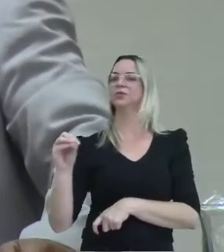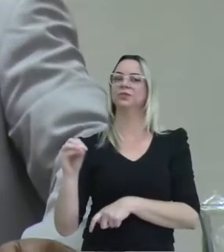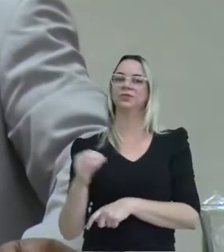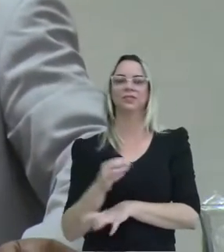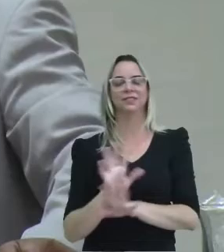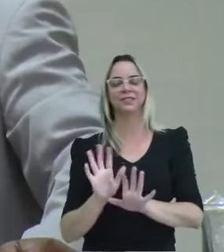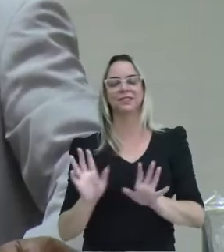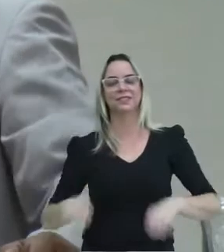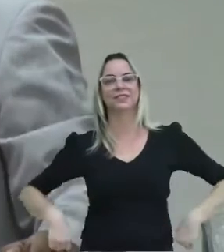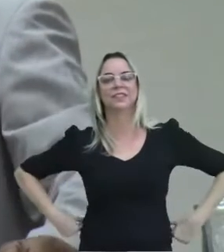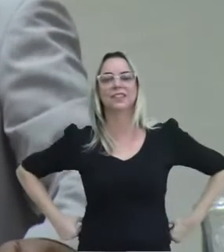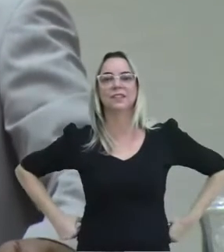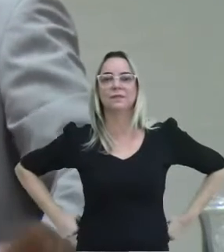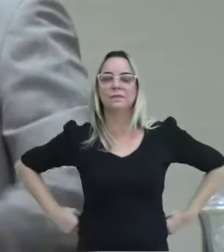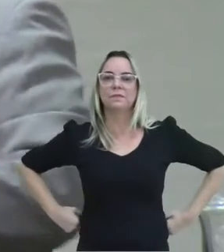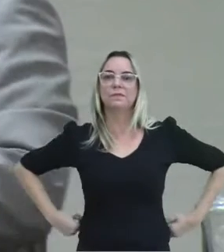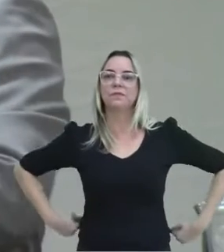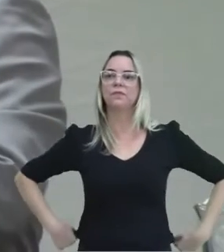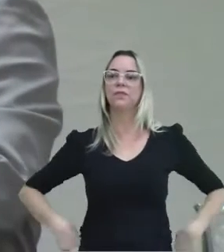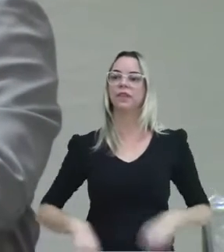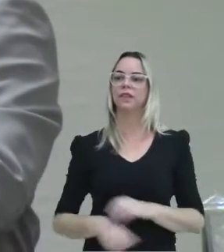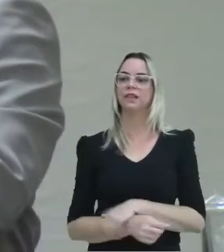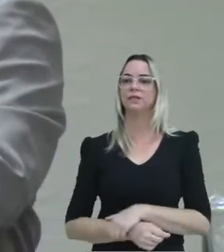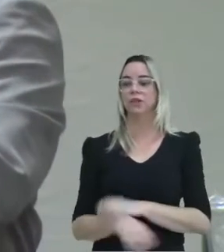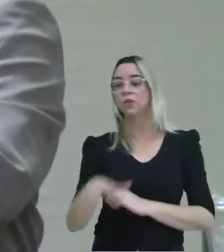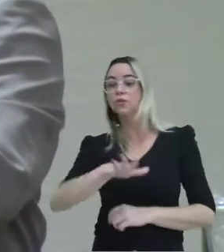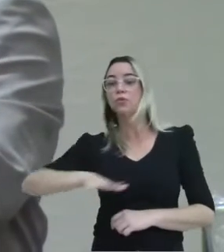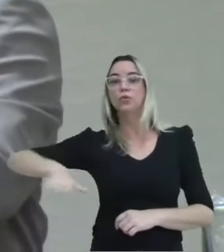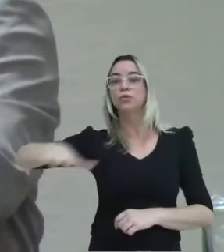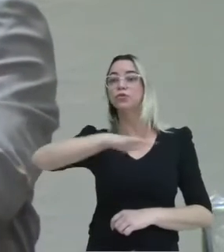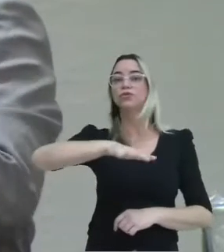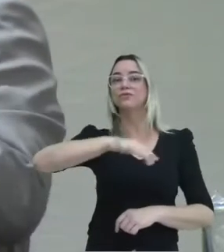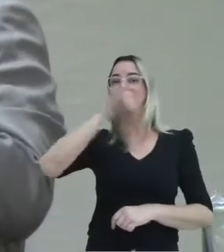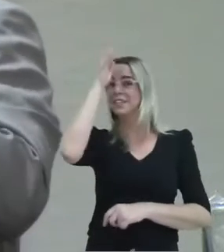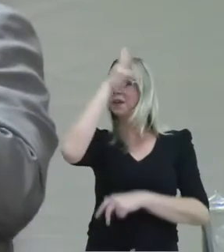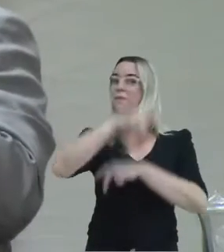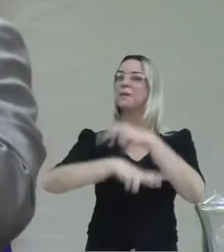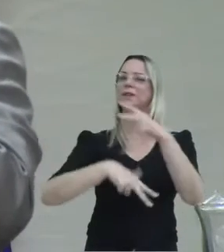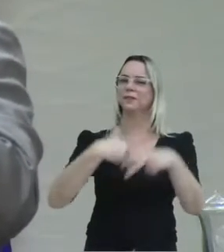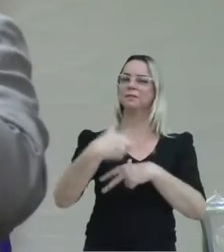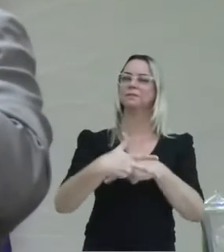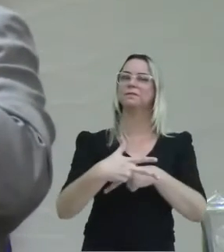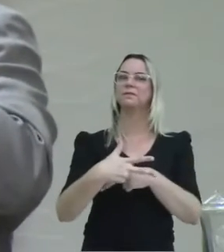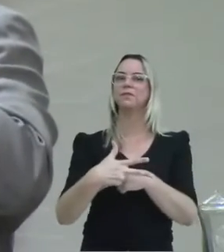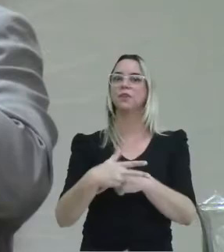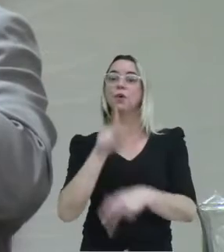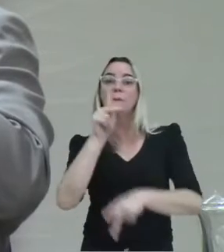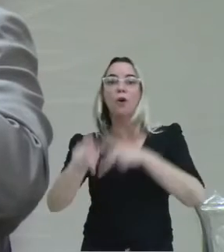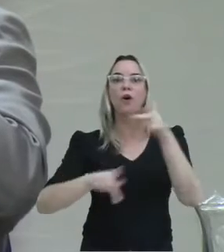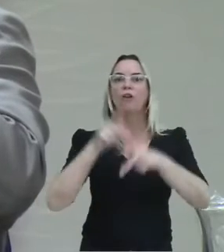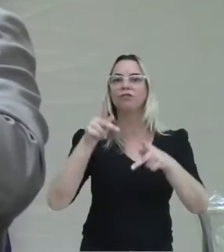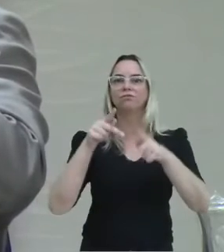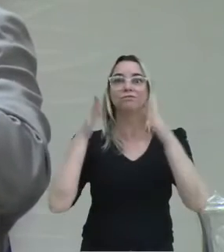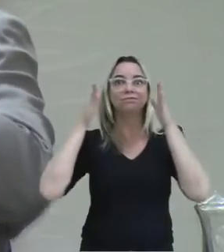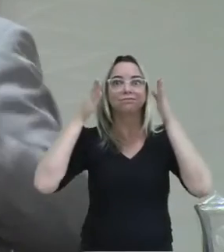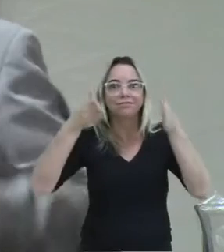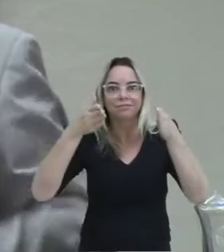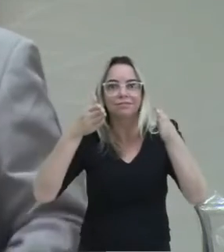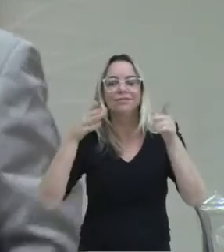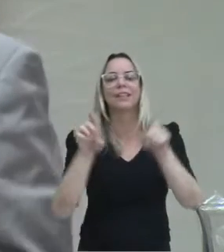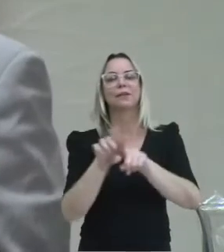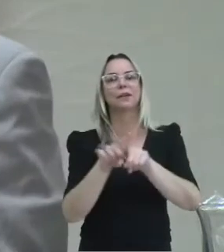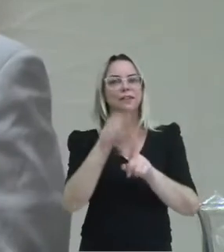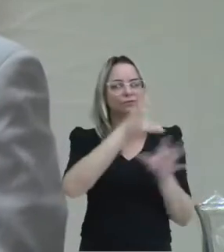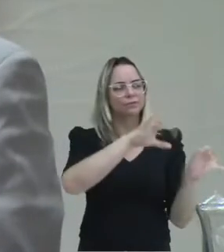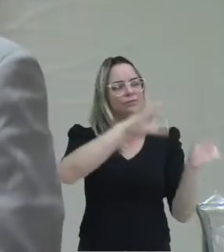Enfim, em toda a região de nossa São Bento do Una, aonde todos estejam ouvindo